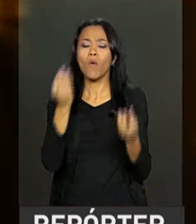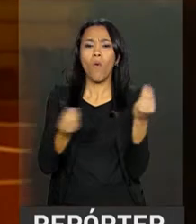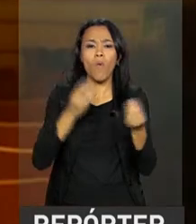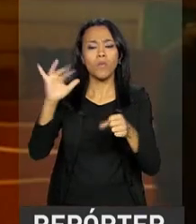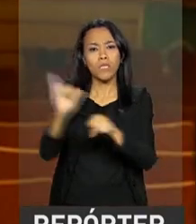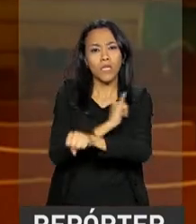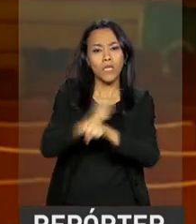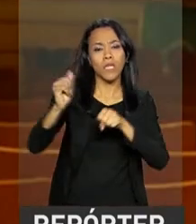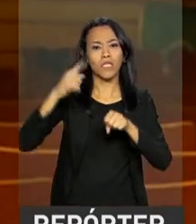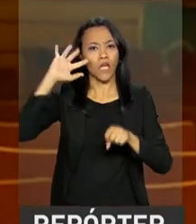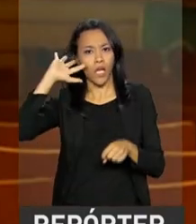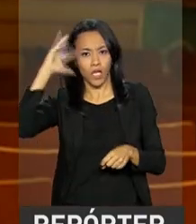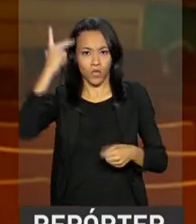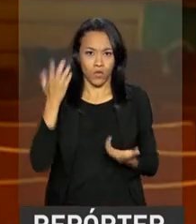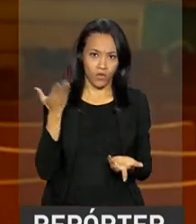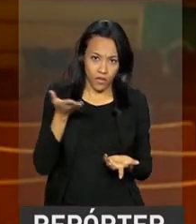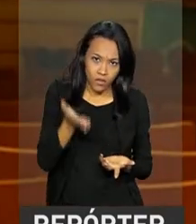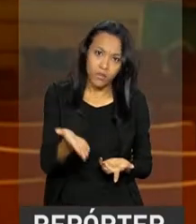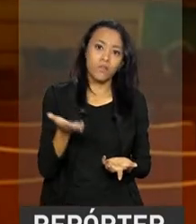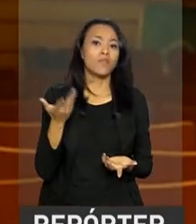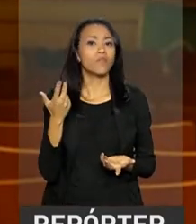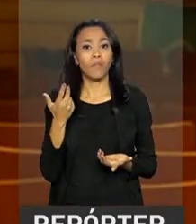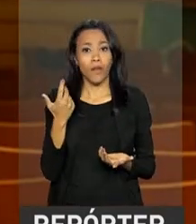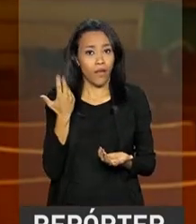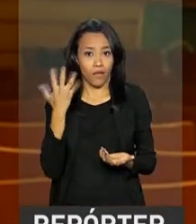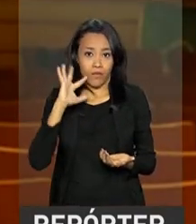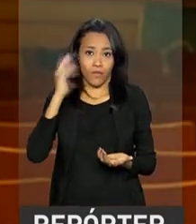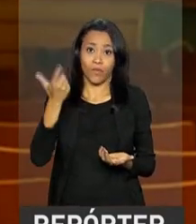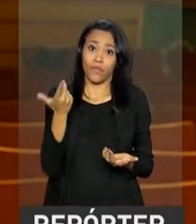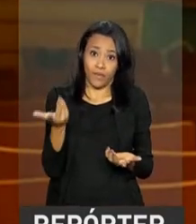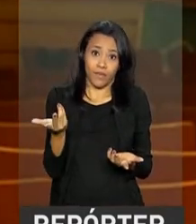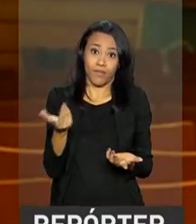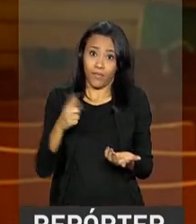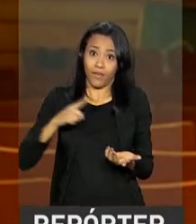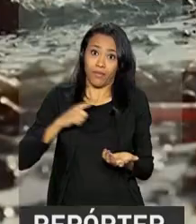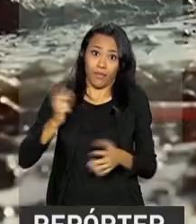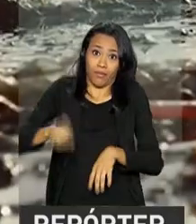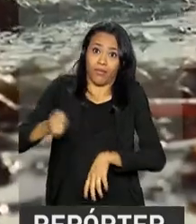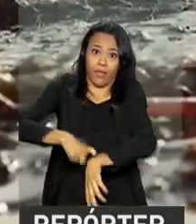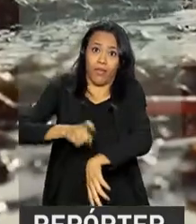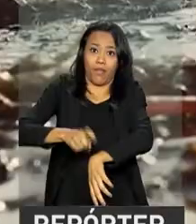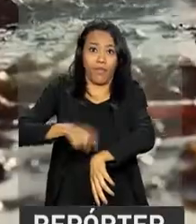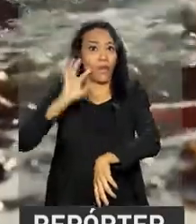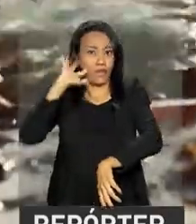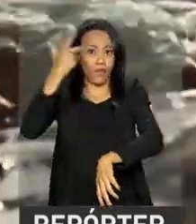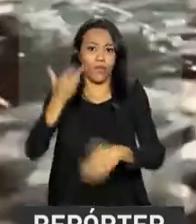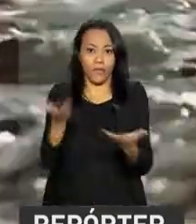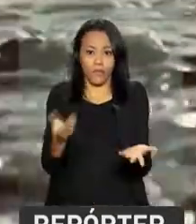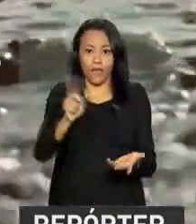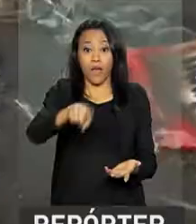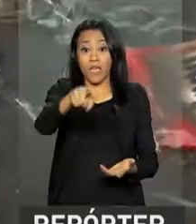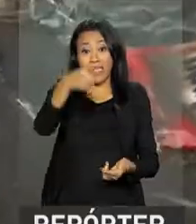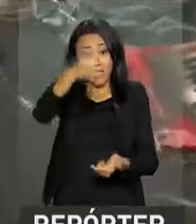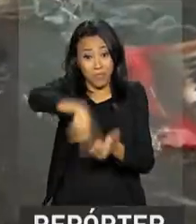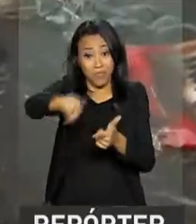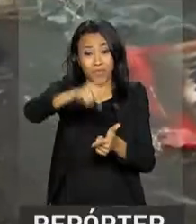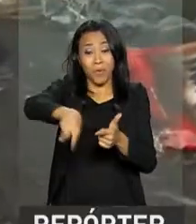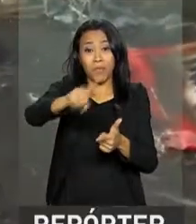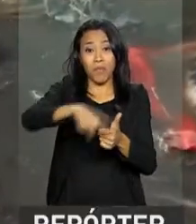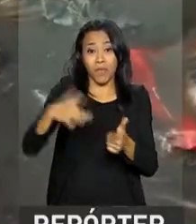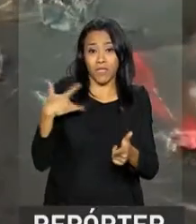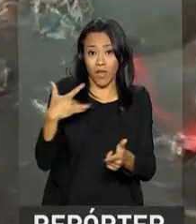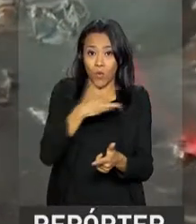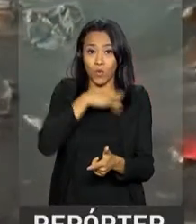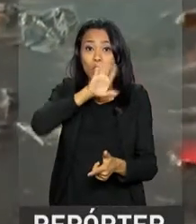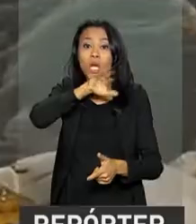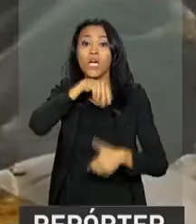forte para poder realmente fazer alguma coisa pelos oceanos encontraram enquanto há tempo né e além de prejudicar a saúde dos animais e das